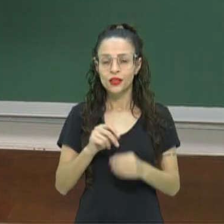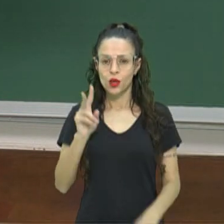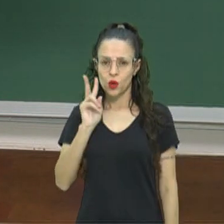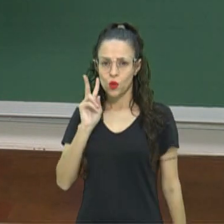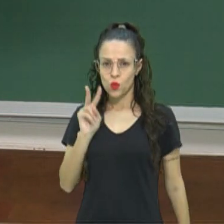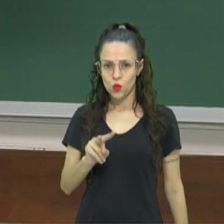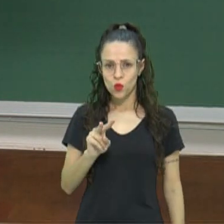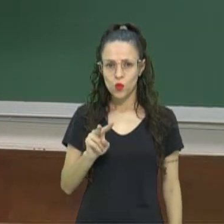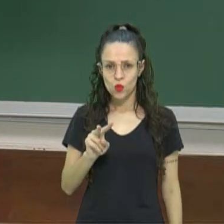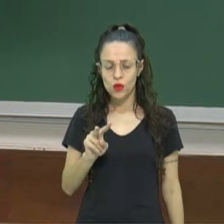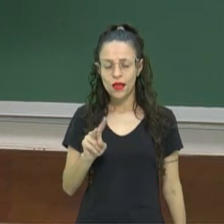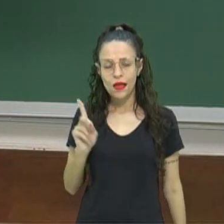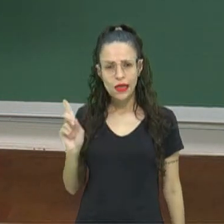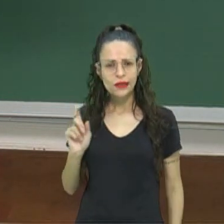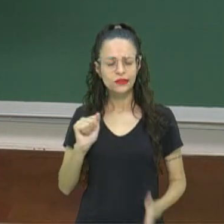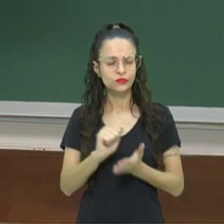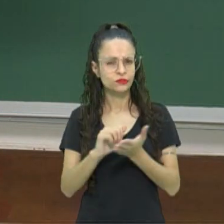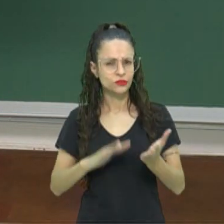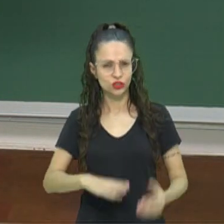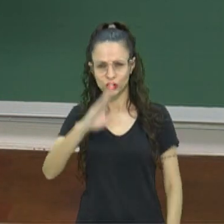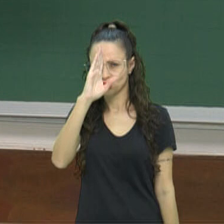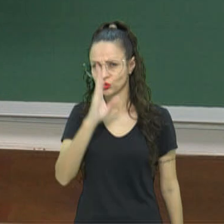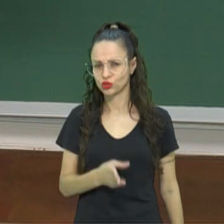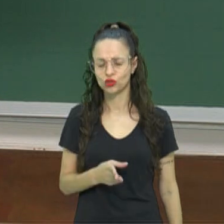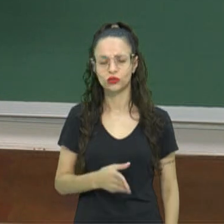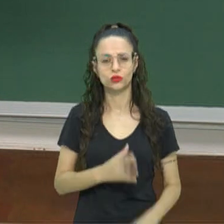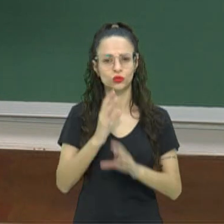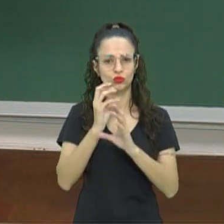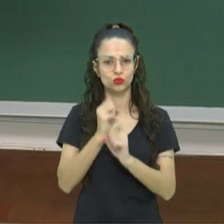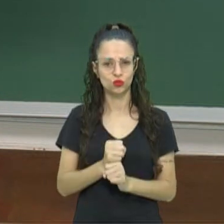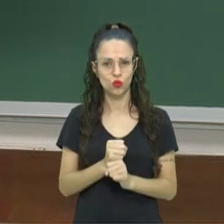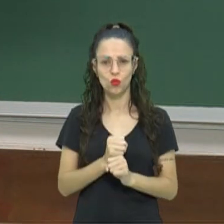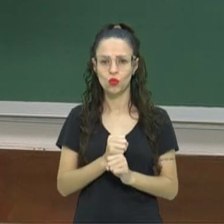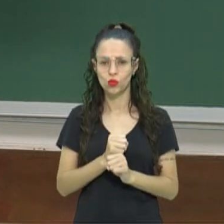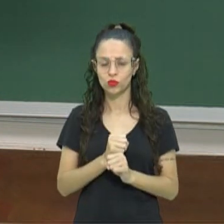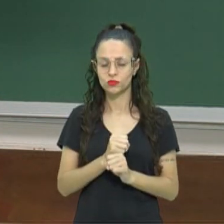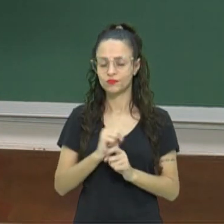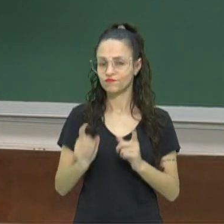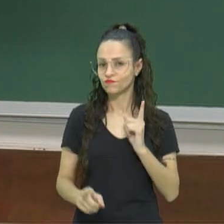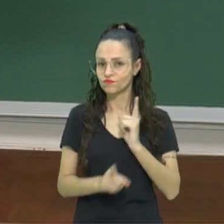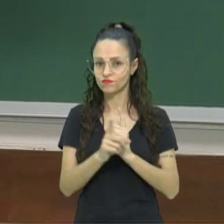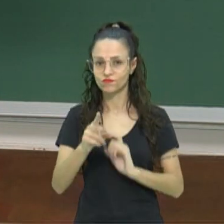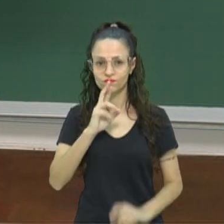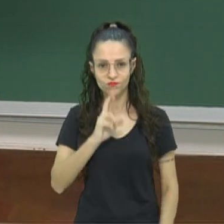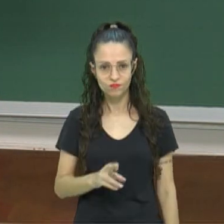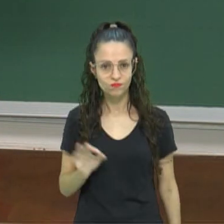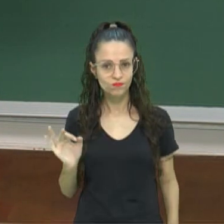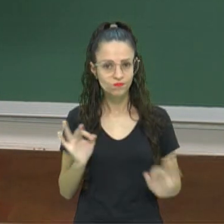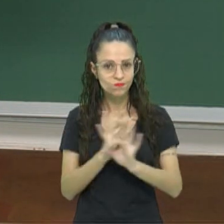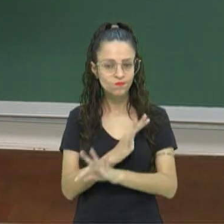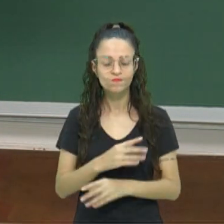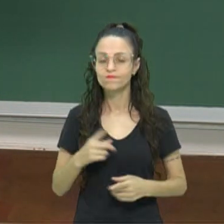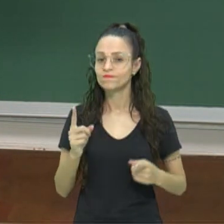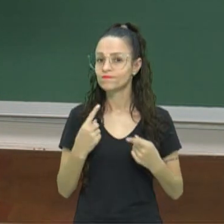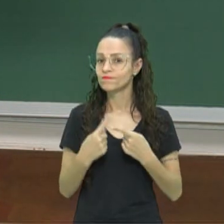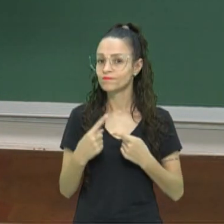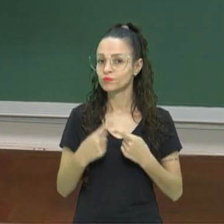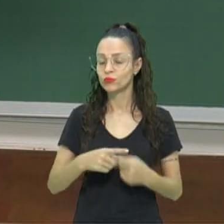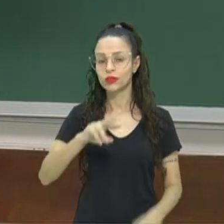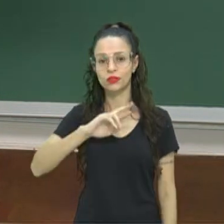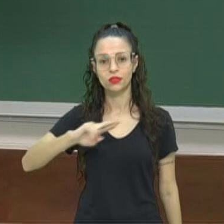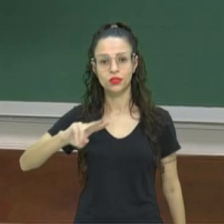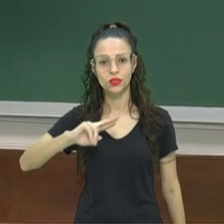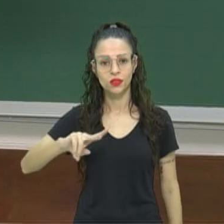olhar para esse exercício e fazer uma conta e determinar o resultado e já sair. Por quê? Porque não é uma